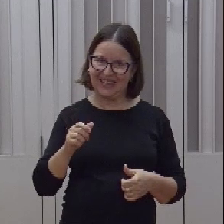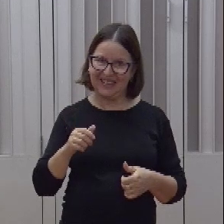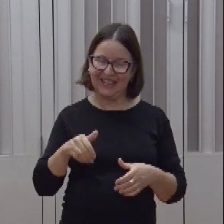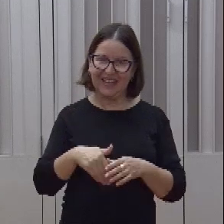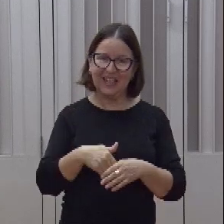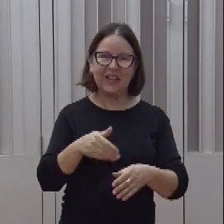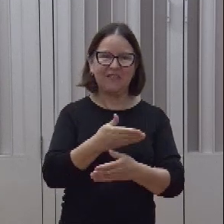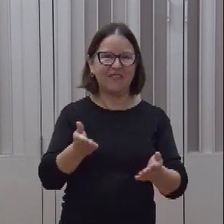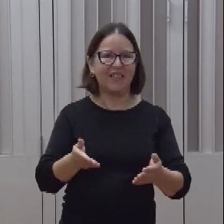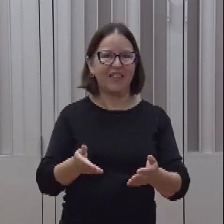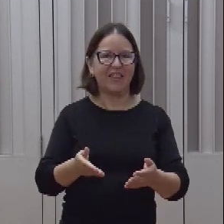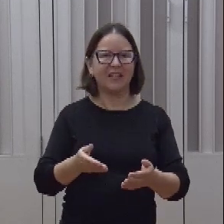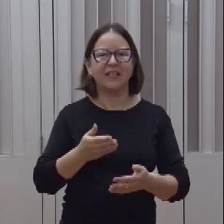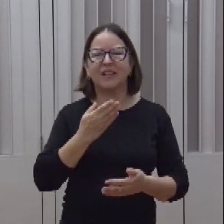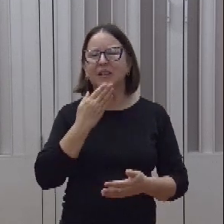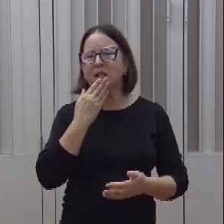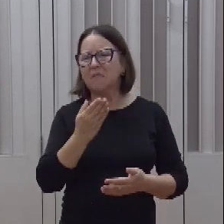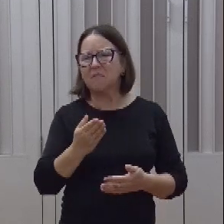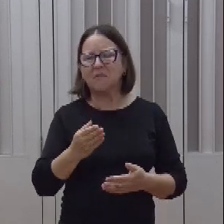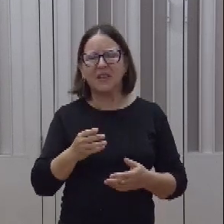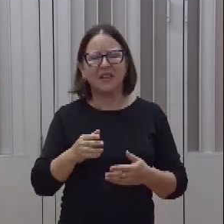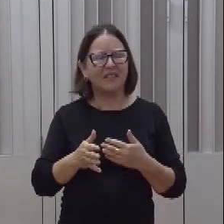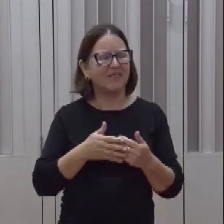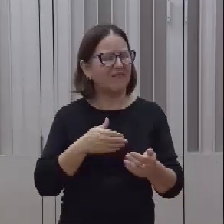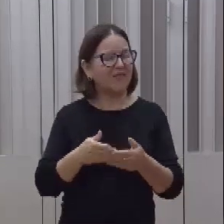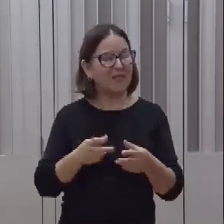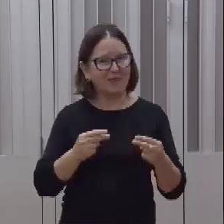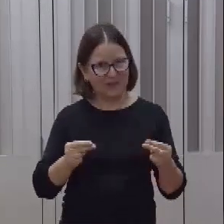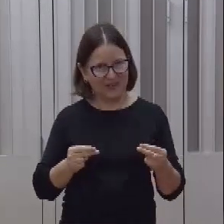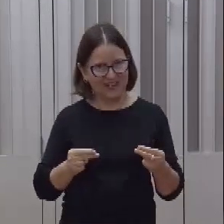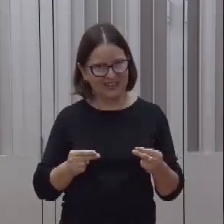pedireis o que quiserdes, e vos será feito.